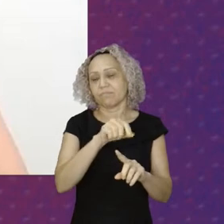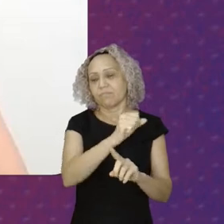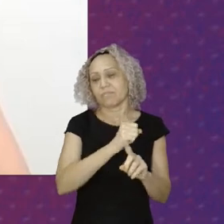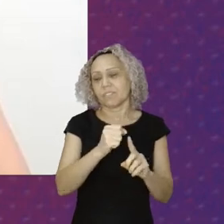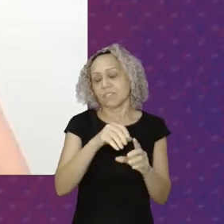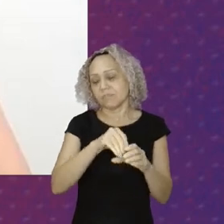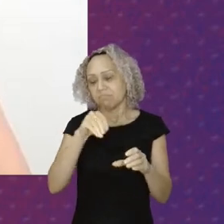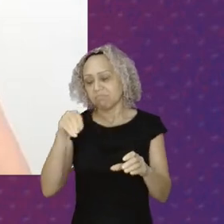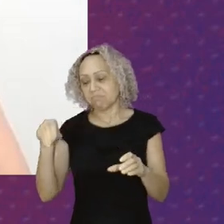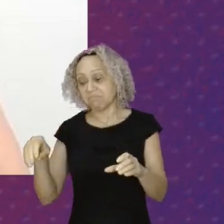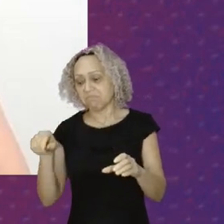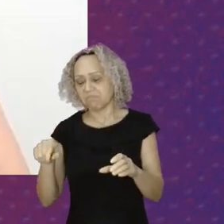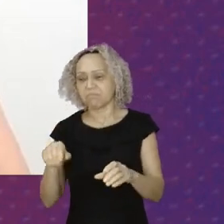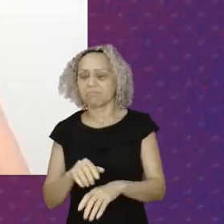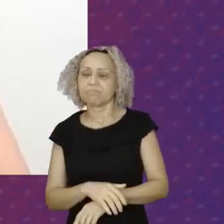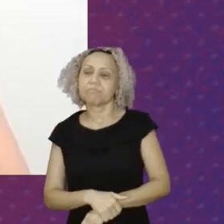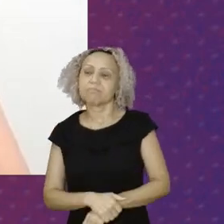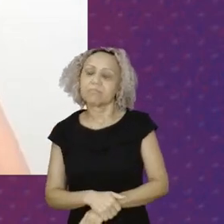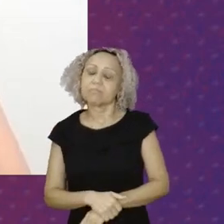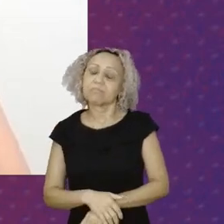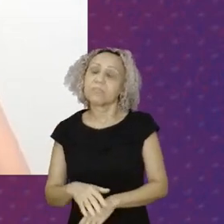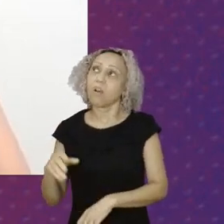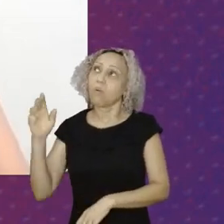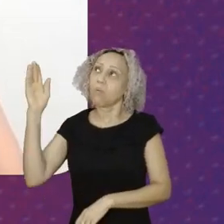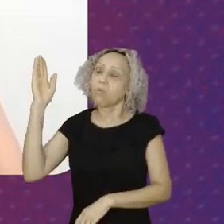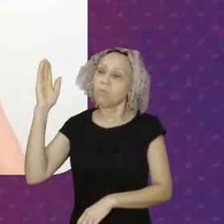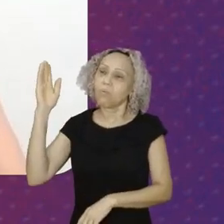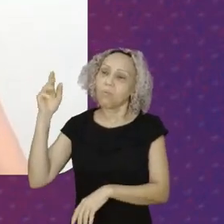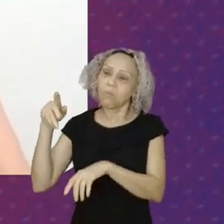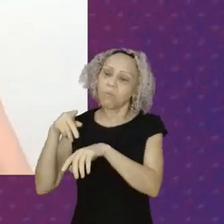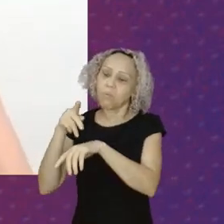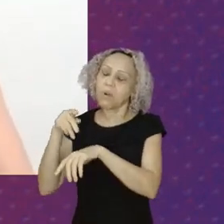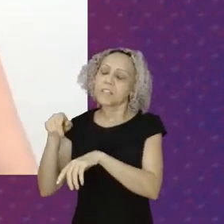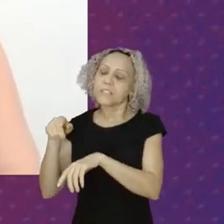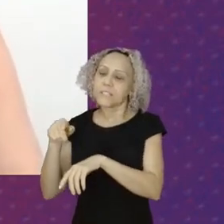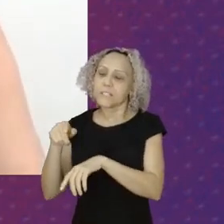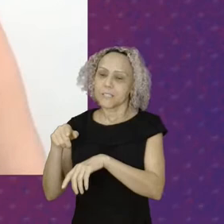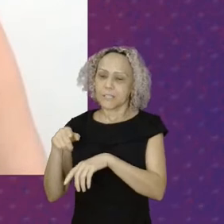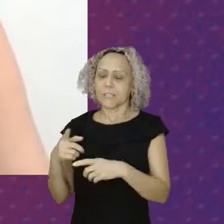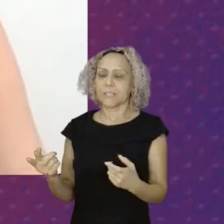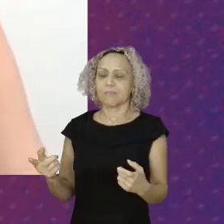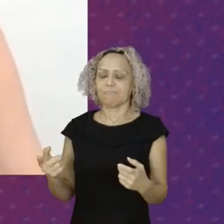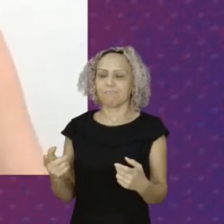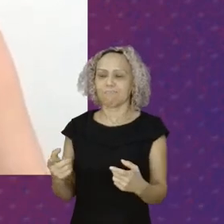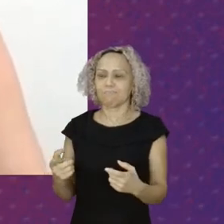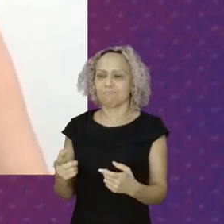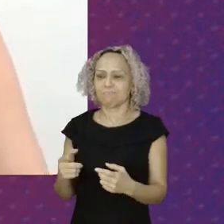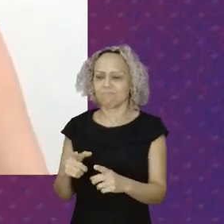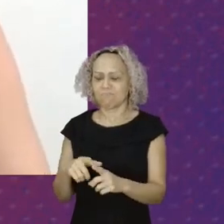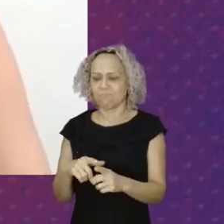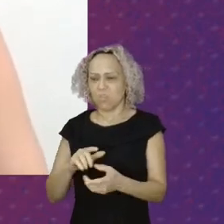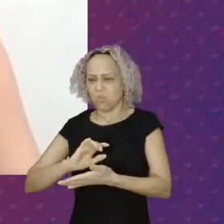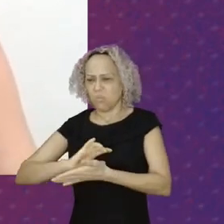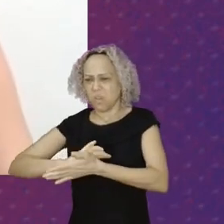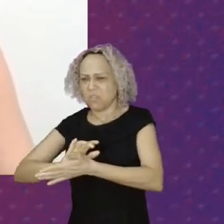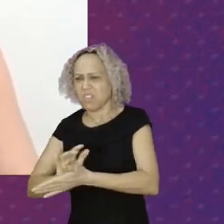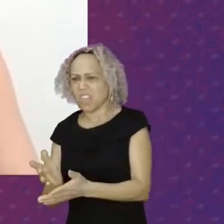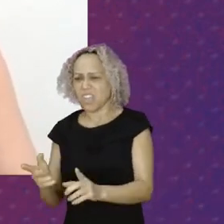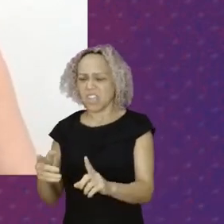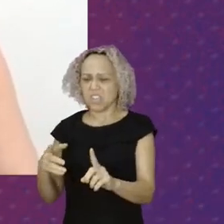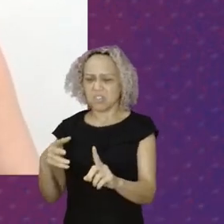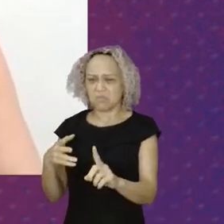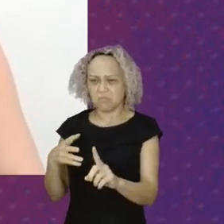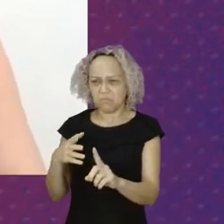a misoginia, nós, mulheres com deficiência, também temos que enfrentar o